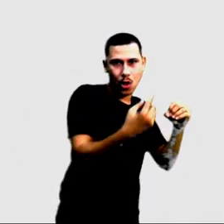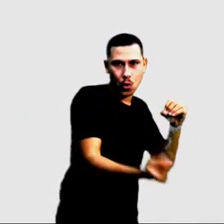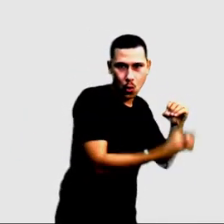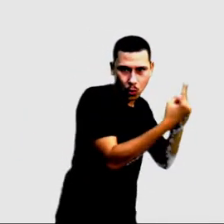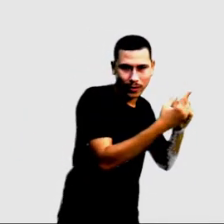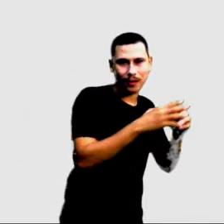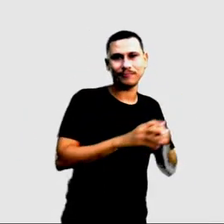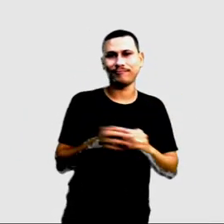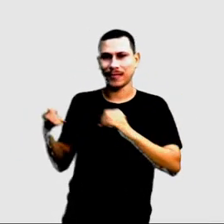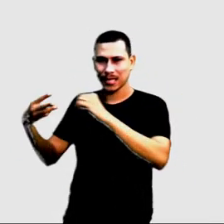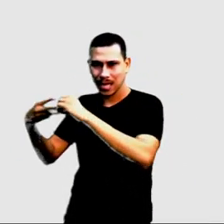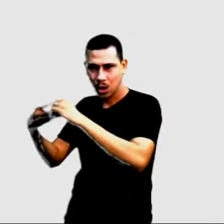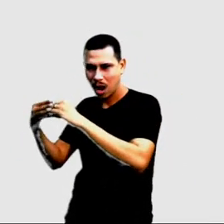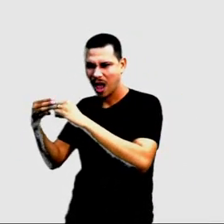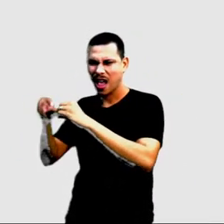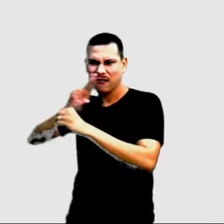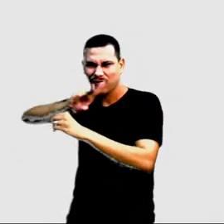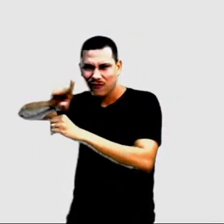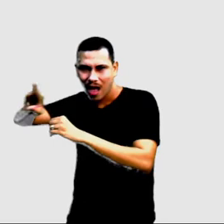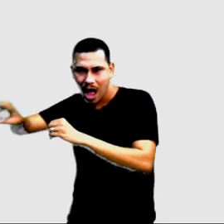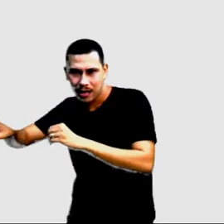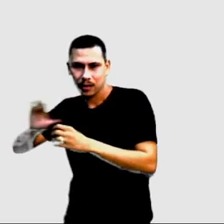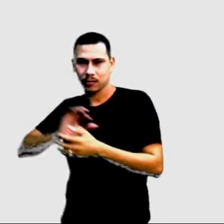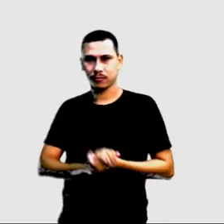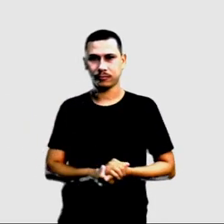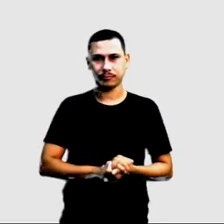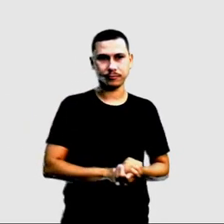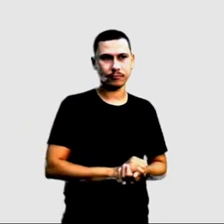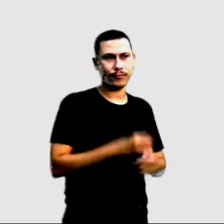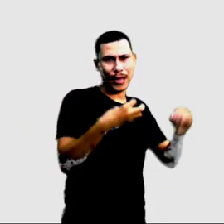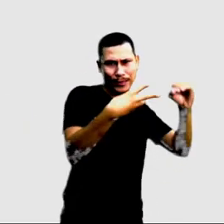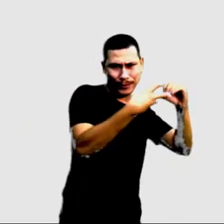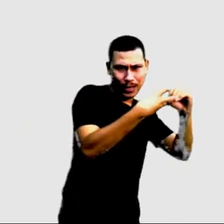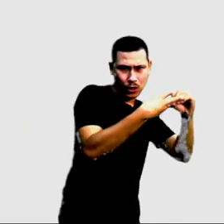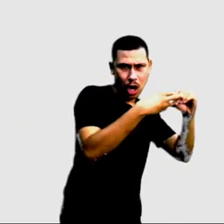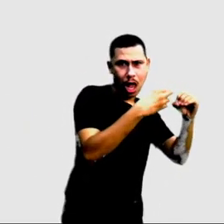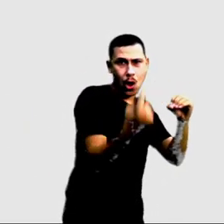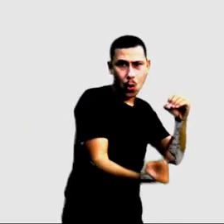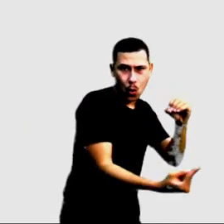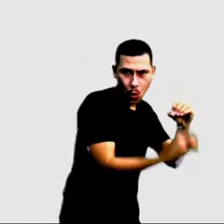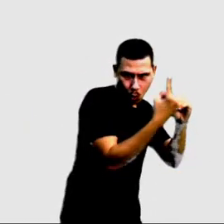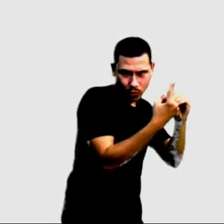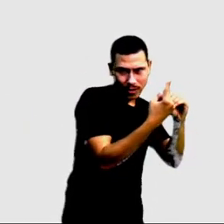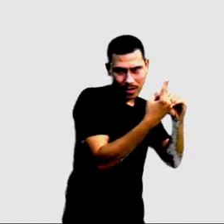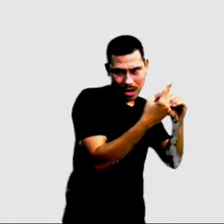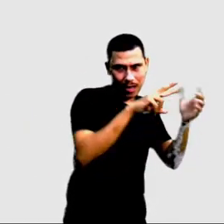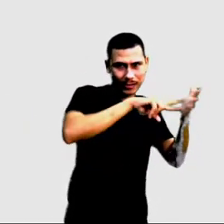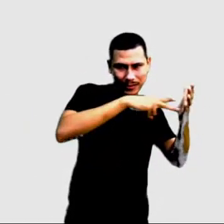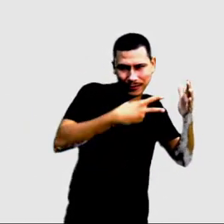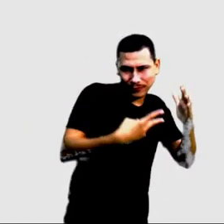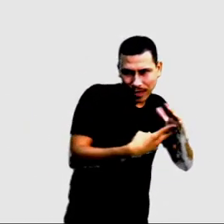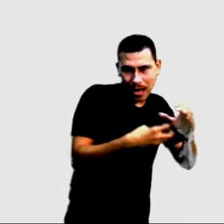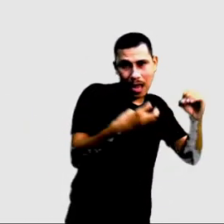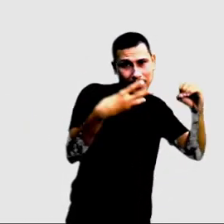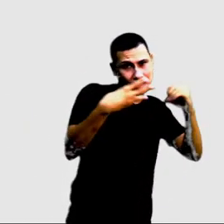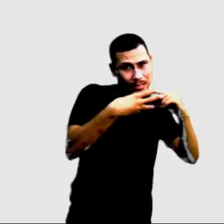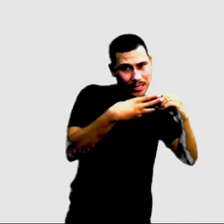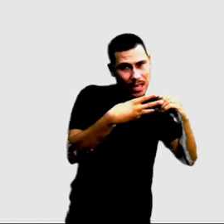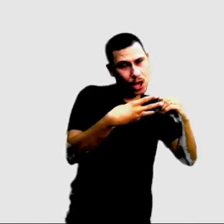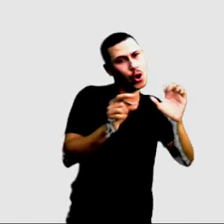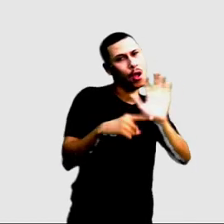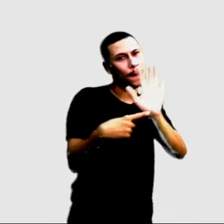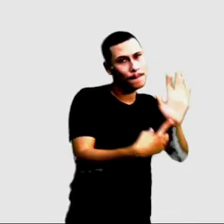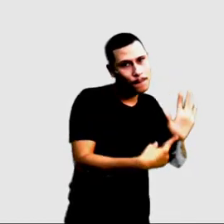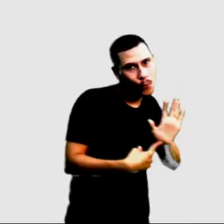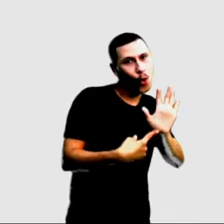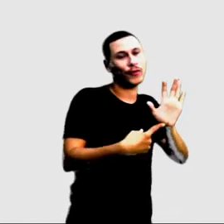São chamados de organismos unicelulares aqueles que apresentam apenas